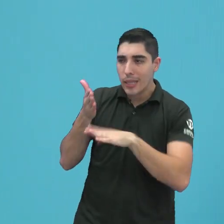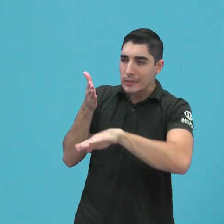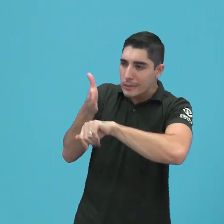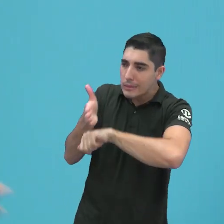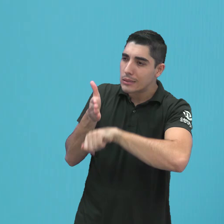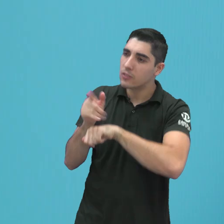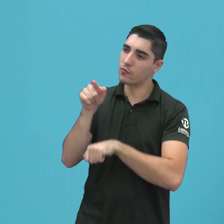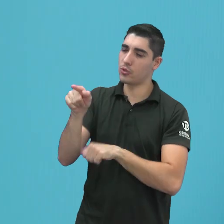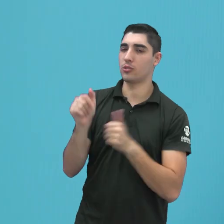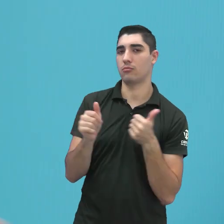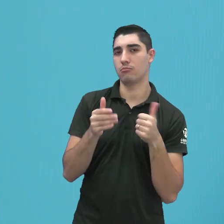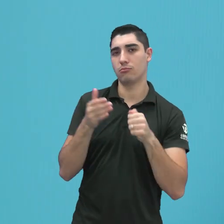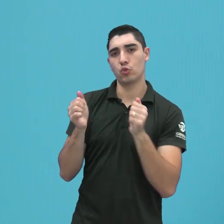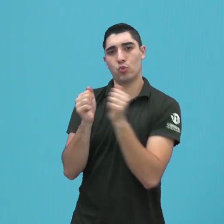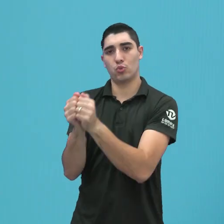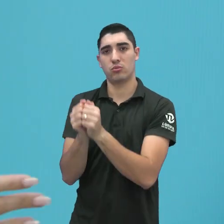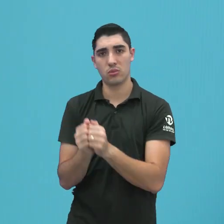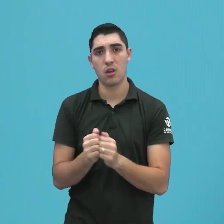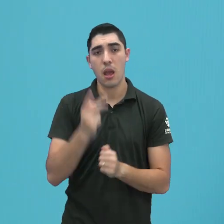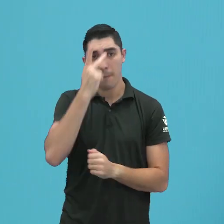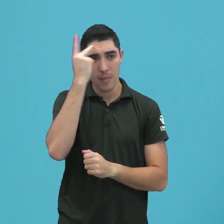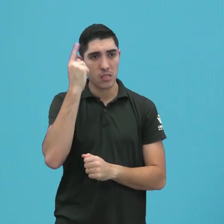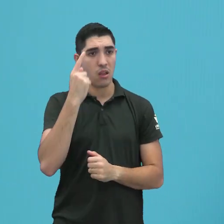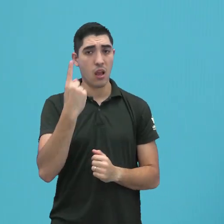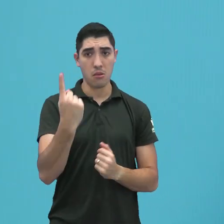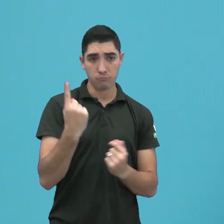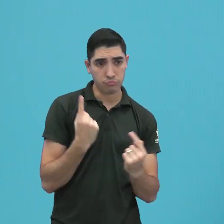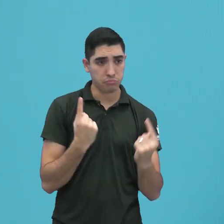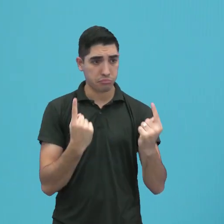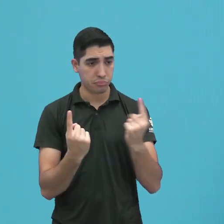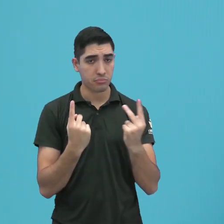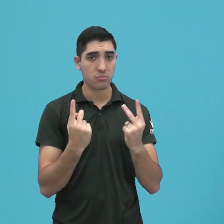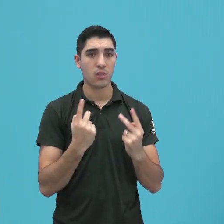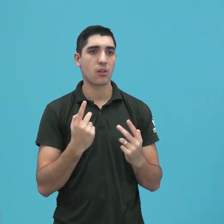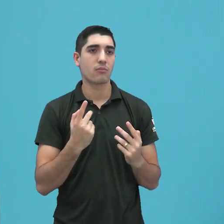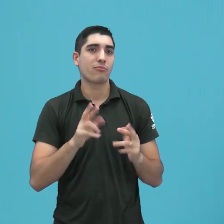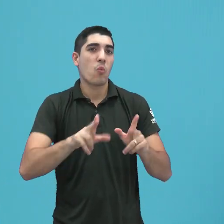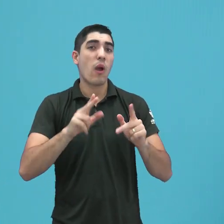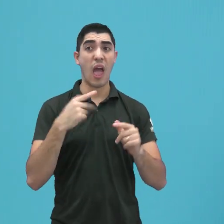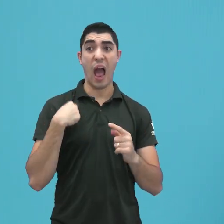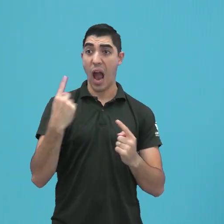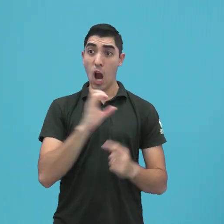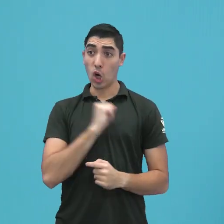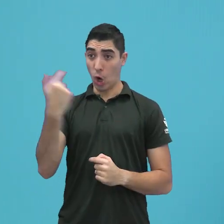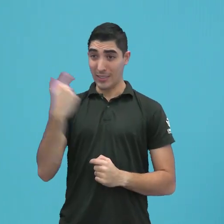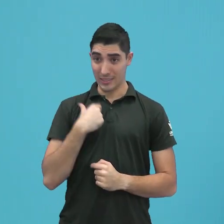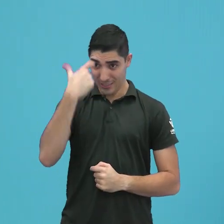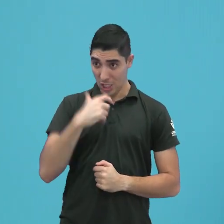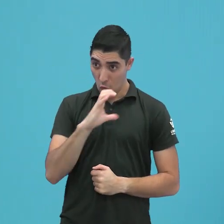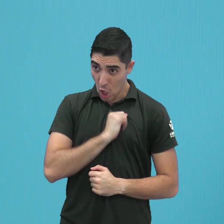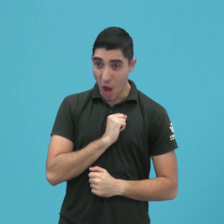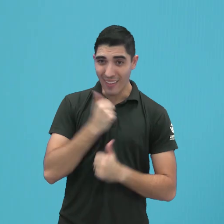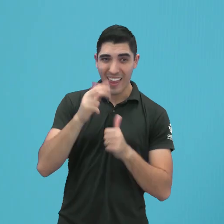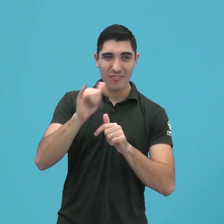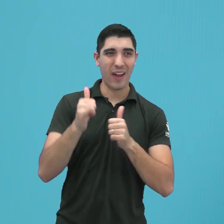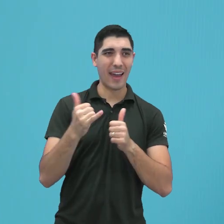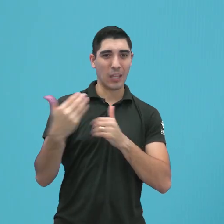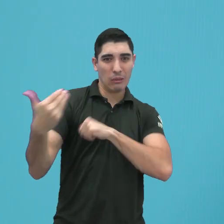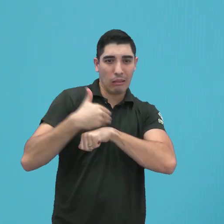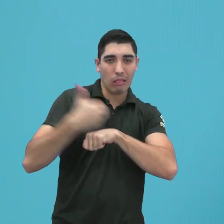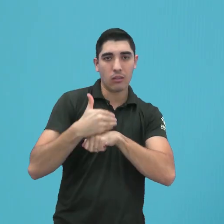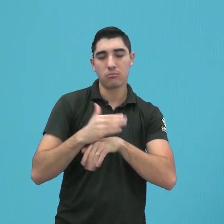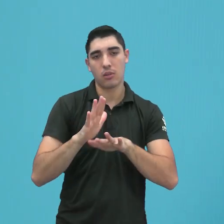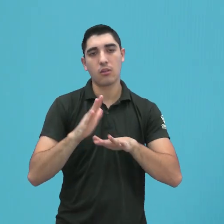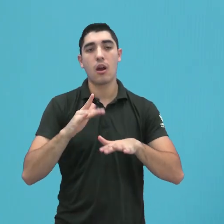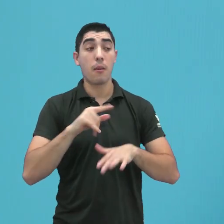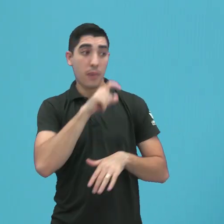porque gostaram de você, mas vão em outra que vão ficar trocando. Não é assim que funciona, sabe? Então, foi muito dessa tranquilidade também